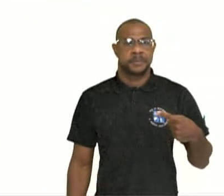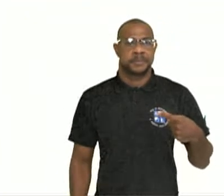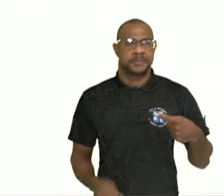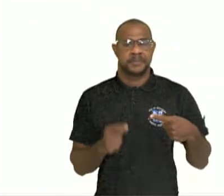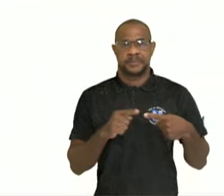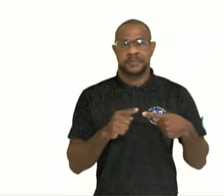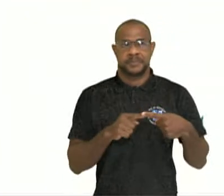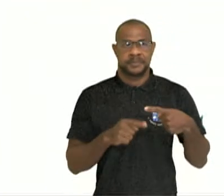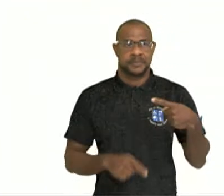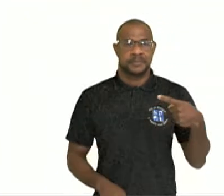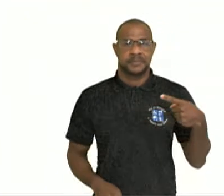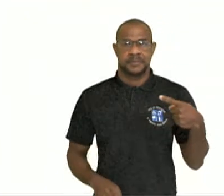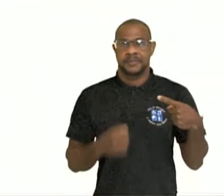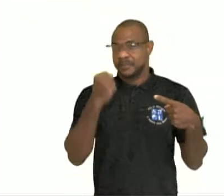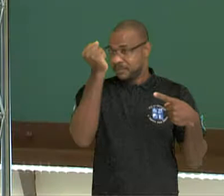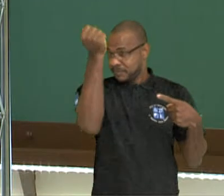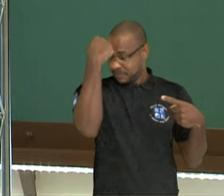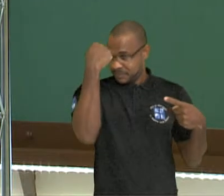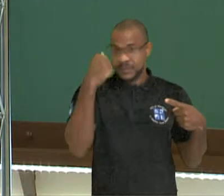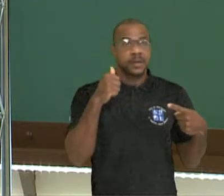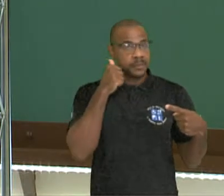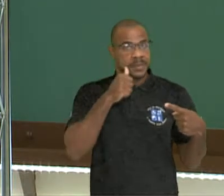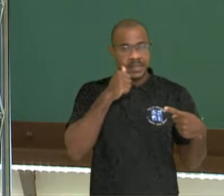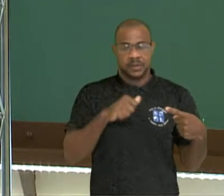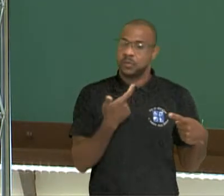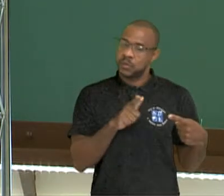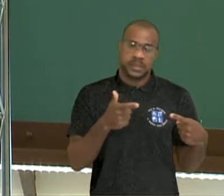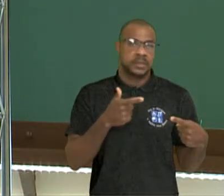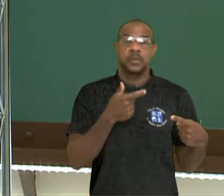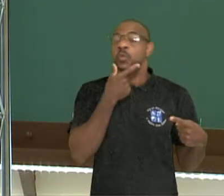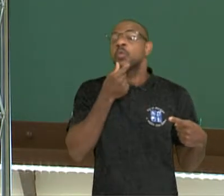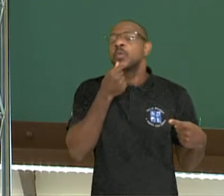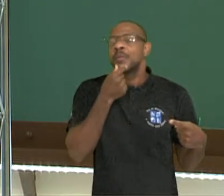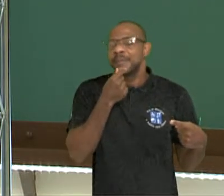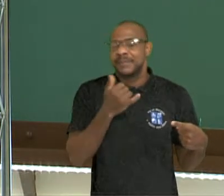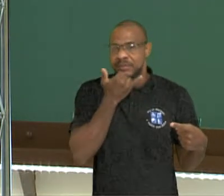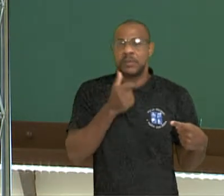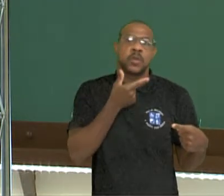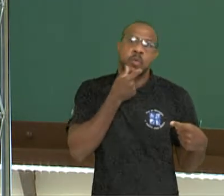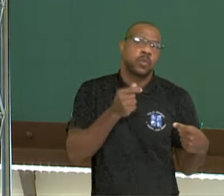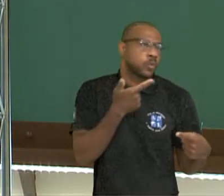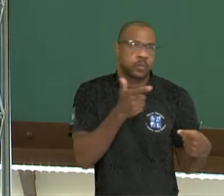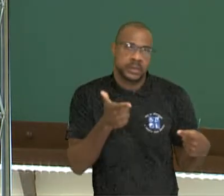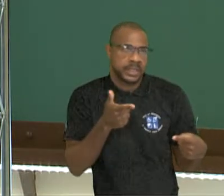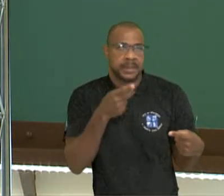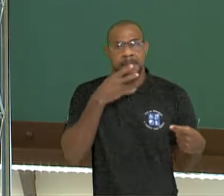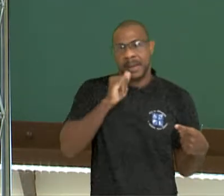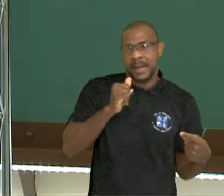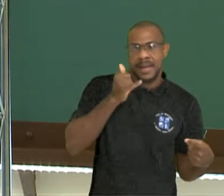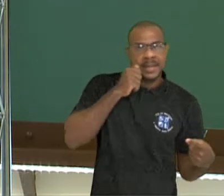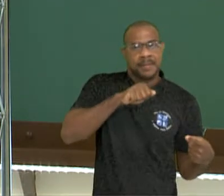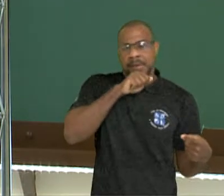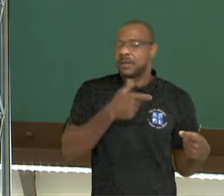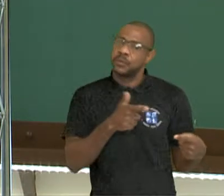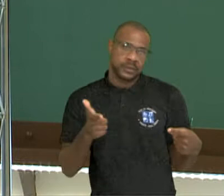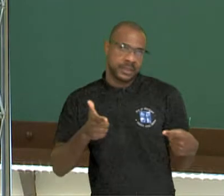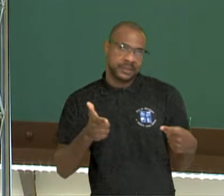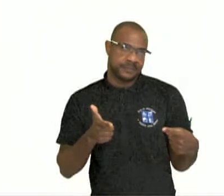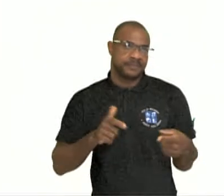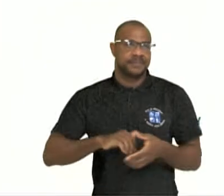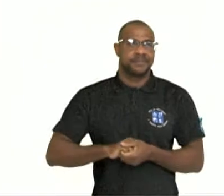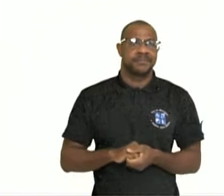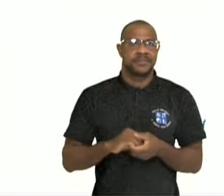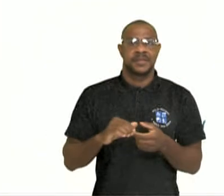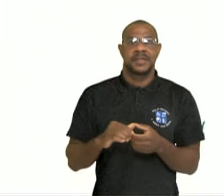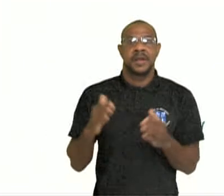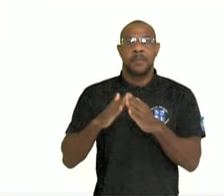dónde ir. Então, Chaves, ele é um menino órfão, que ele vive num barril e ele não tem para onde ir. A Dueña Florinda, viúva